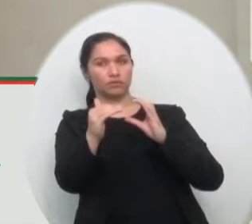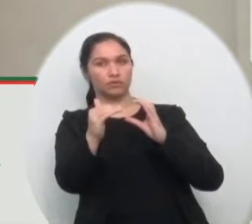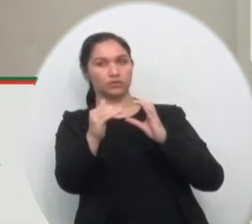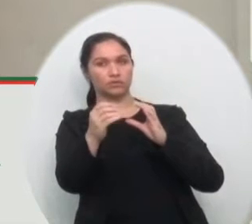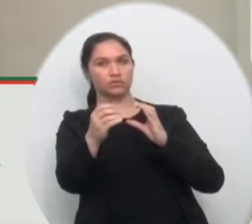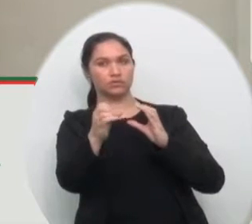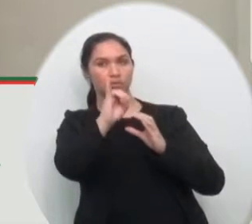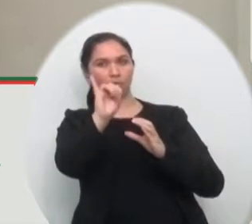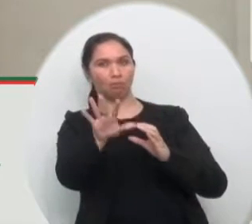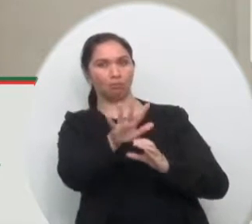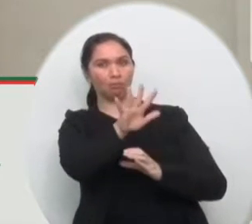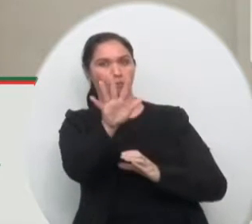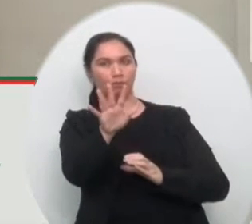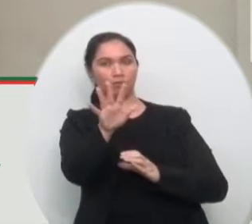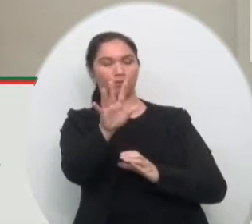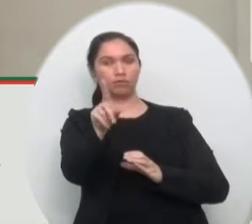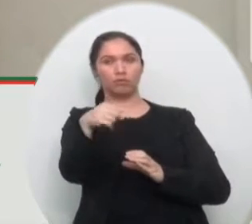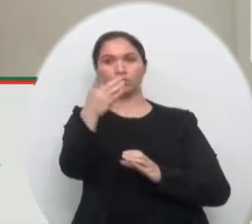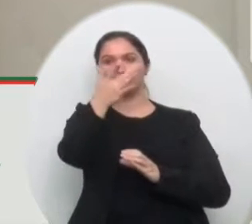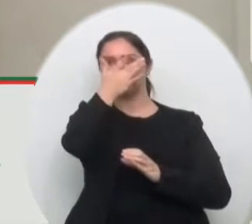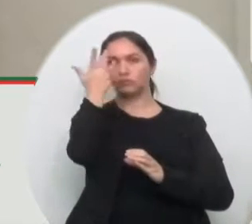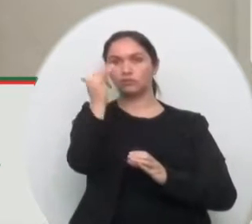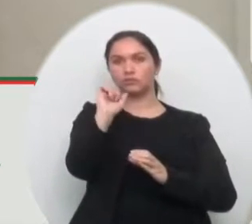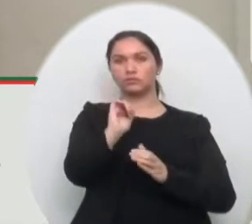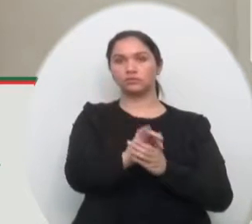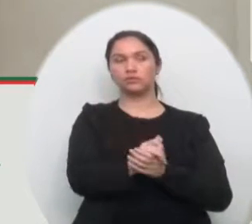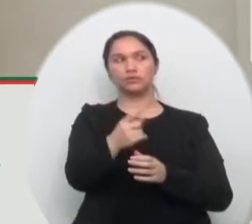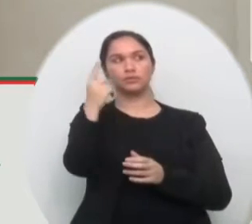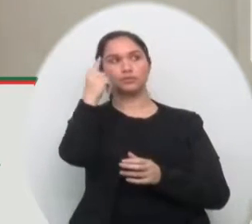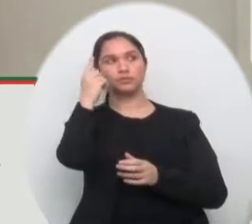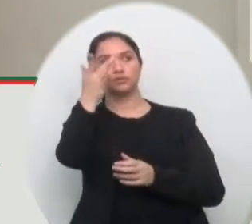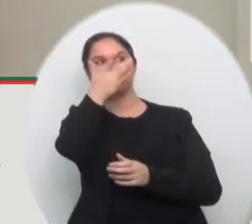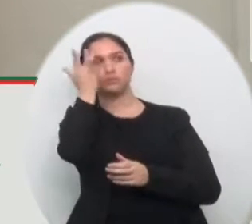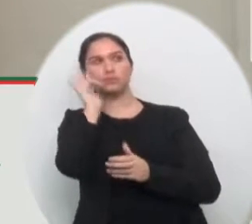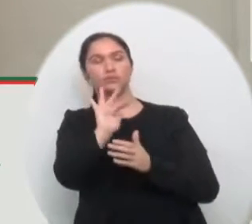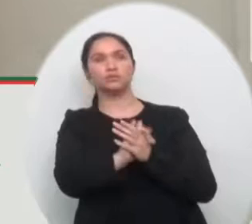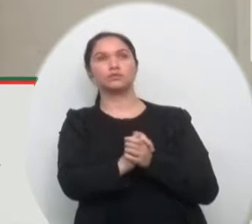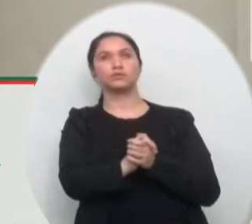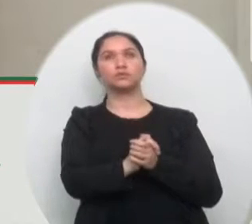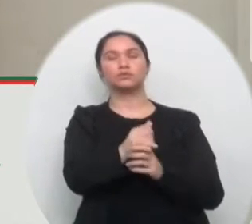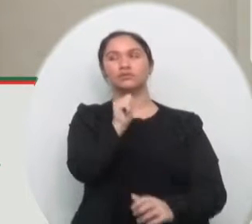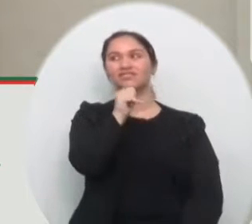pessoa ali e, de repente, aquela pessoa já está num estado